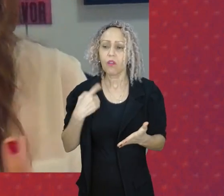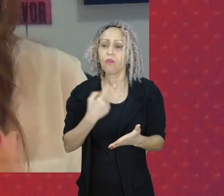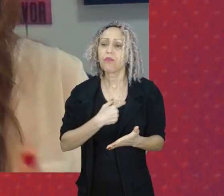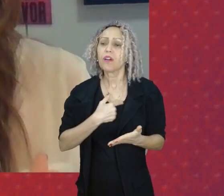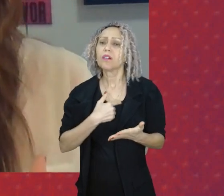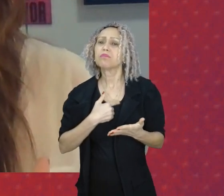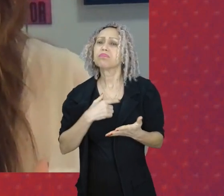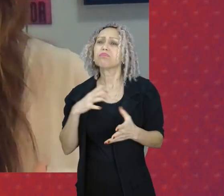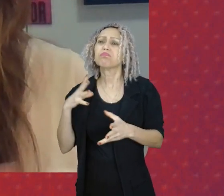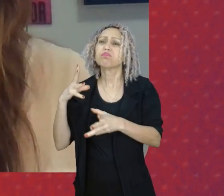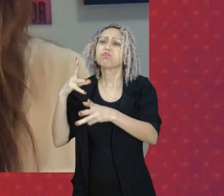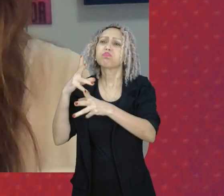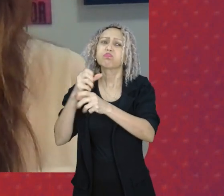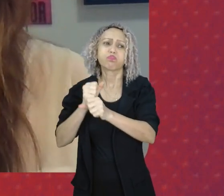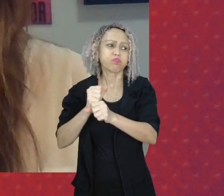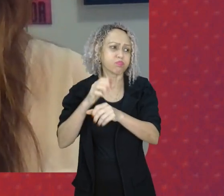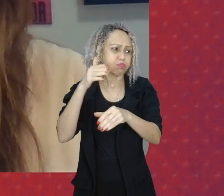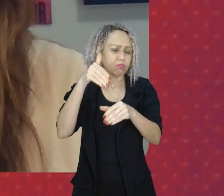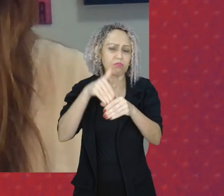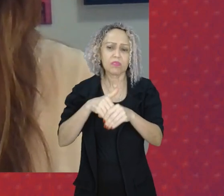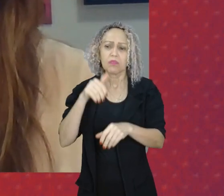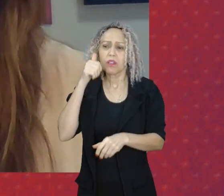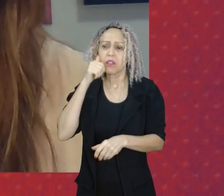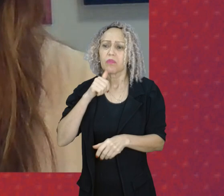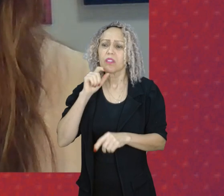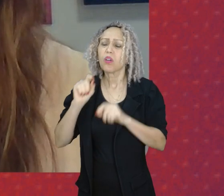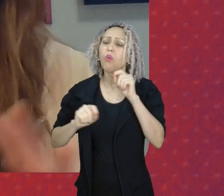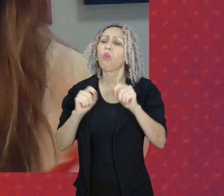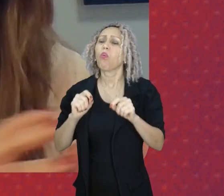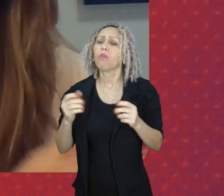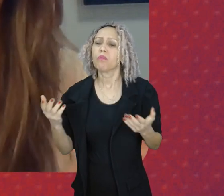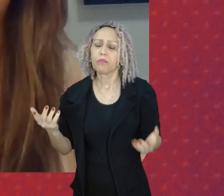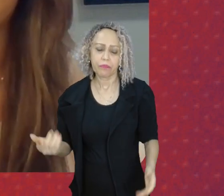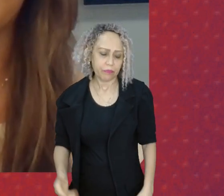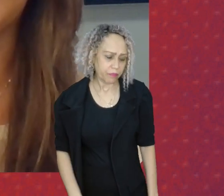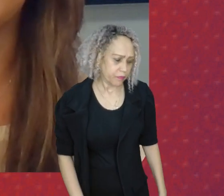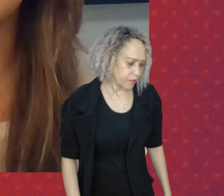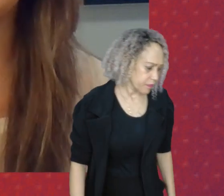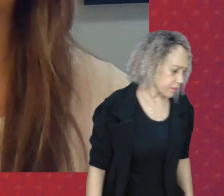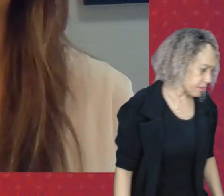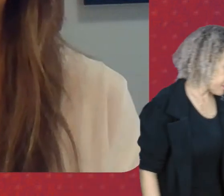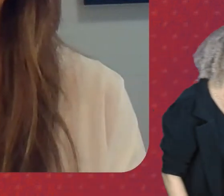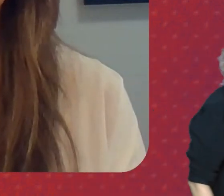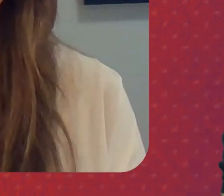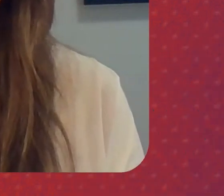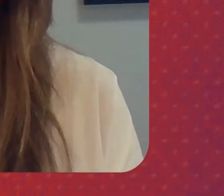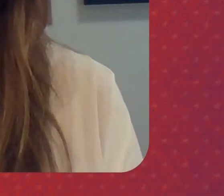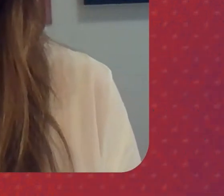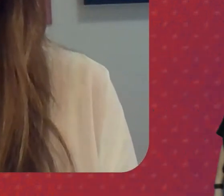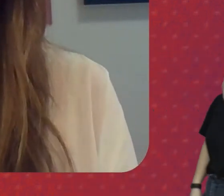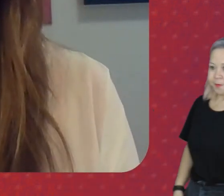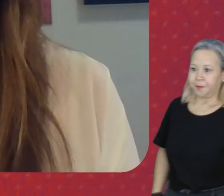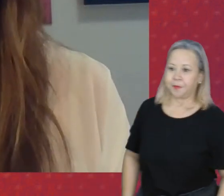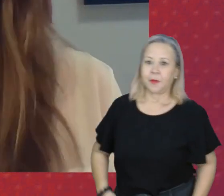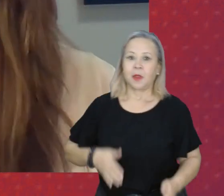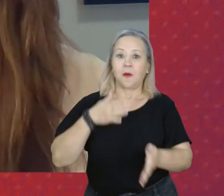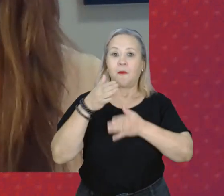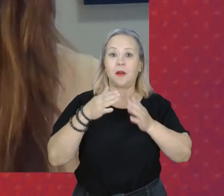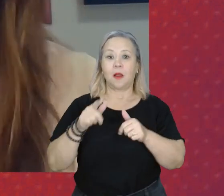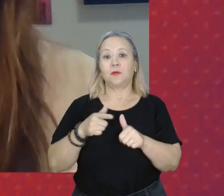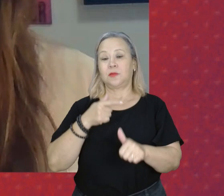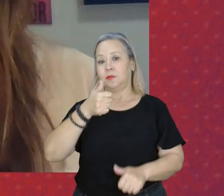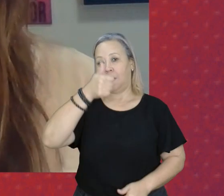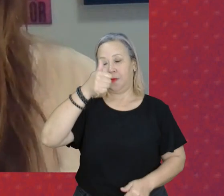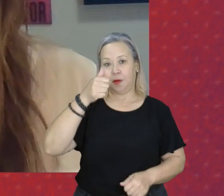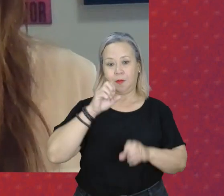sobre o resultado das eleições para as mulheres, né? Como é que foi? A gente falou na primeira aula sobre políticas afirmativas, sobre o